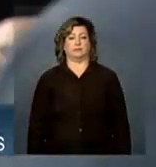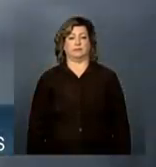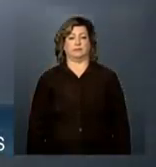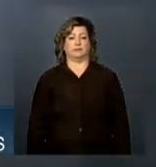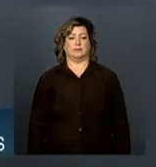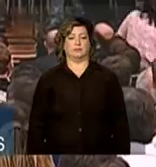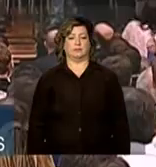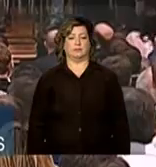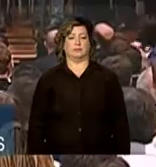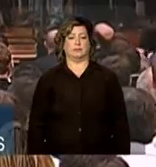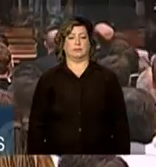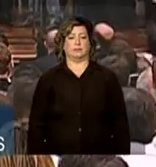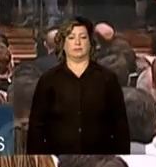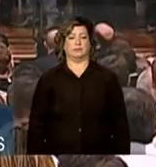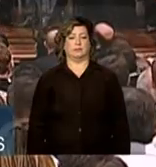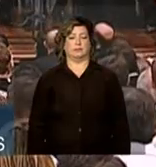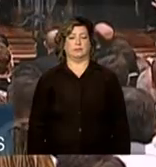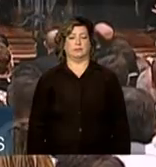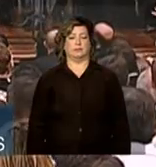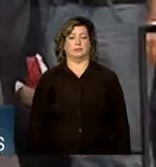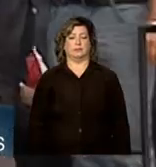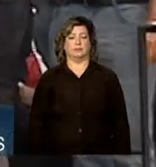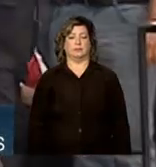Isso, assim.